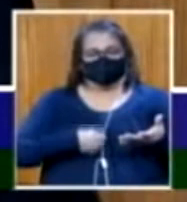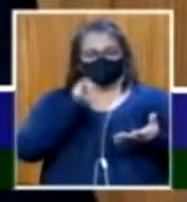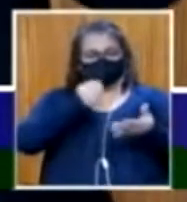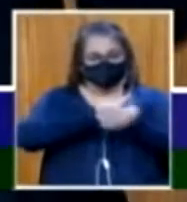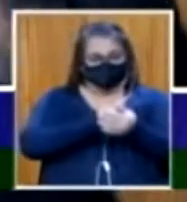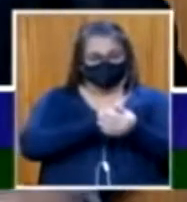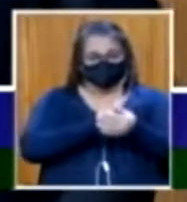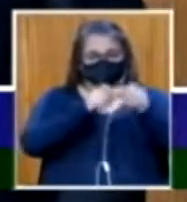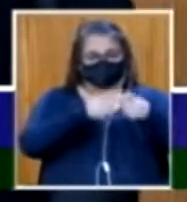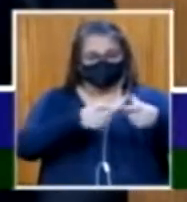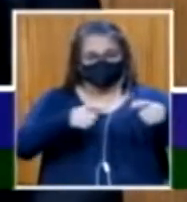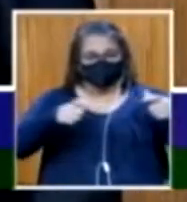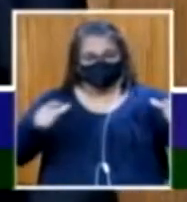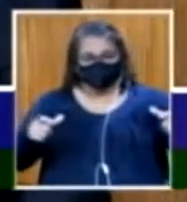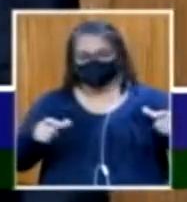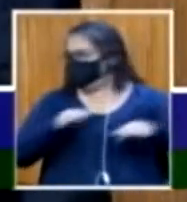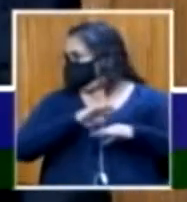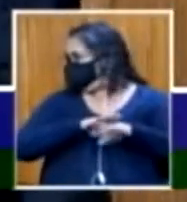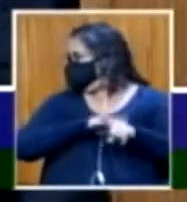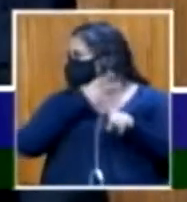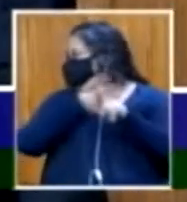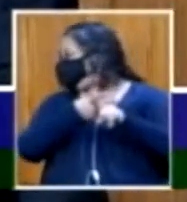aumento da faixa de isenção e tudo mais,